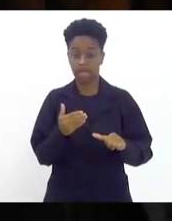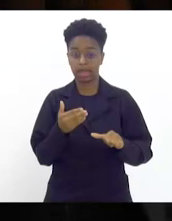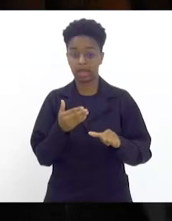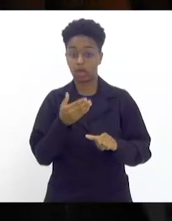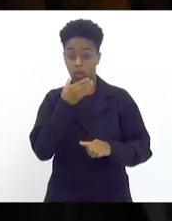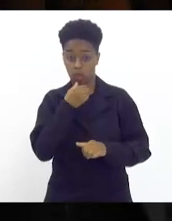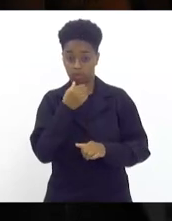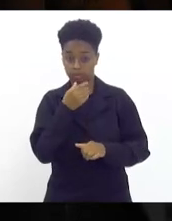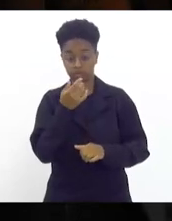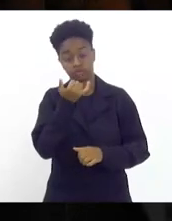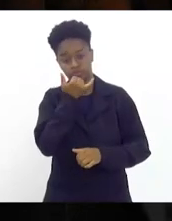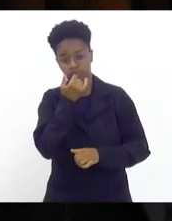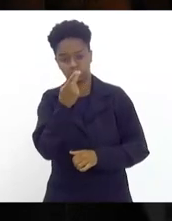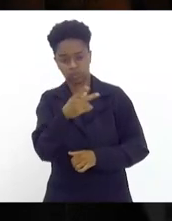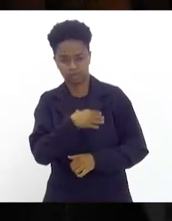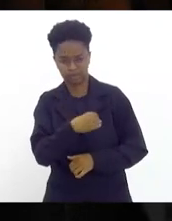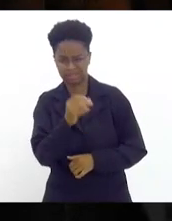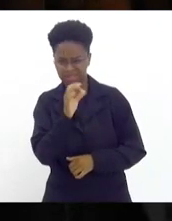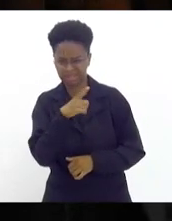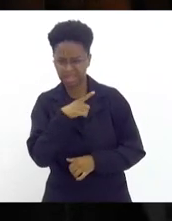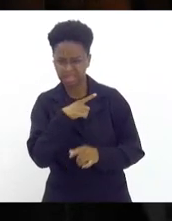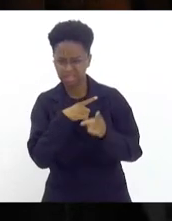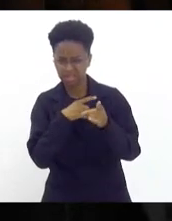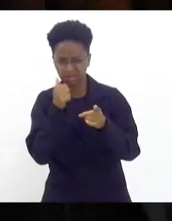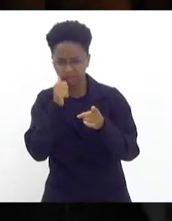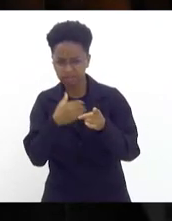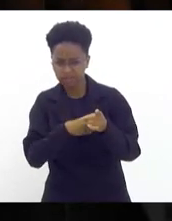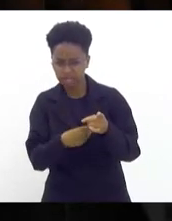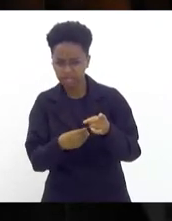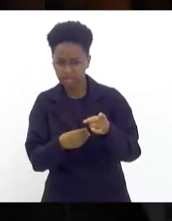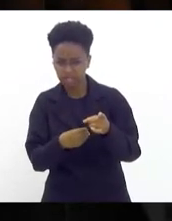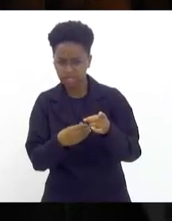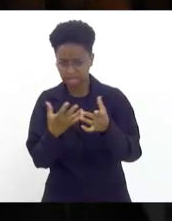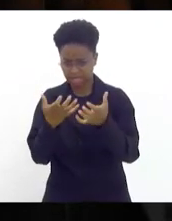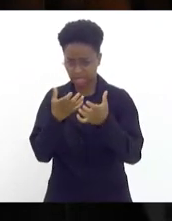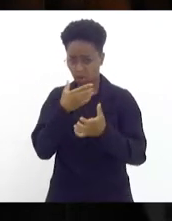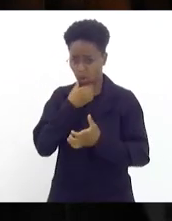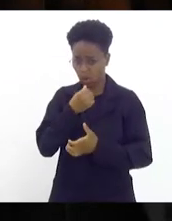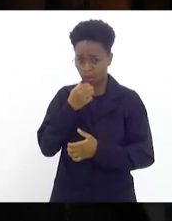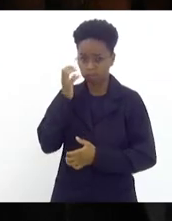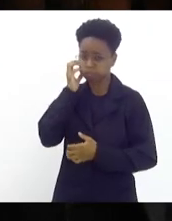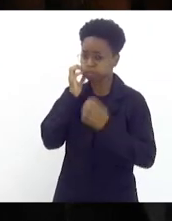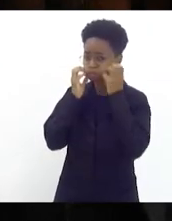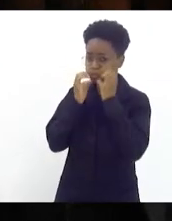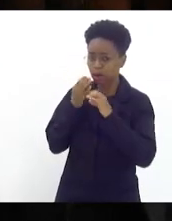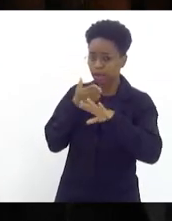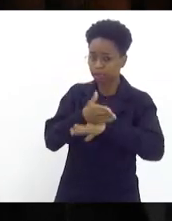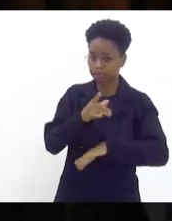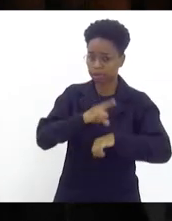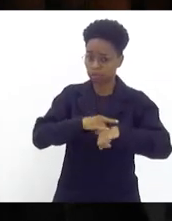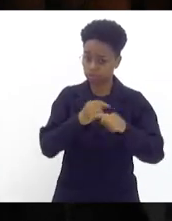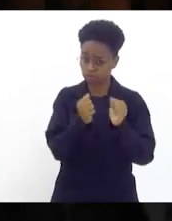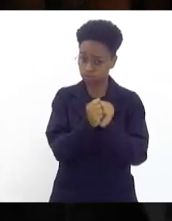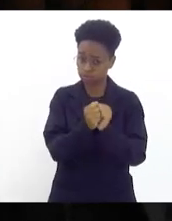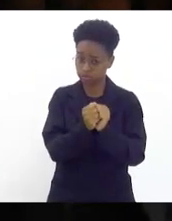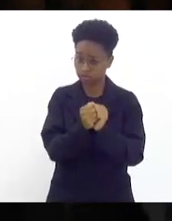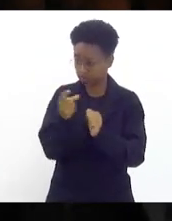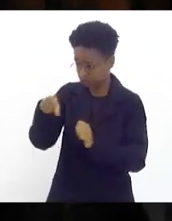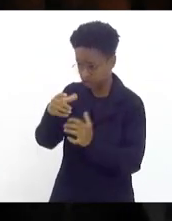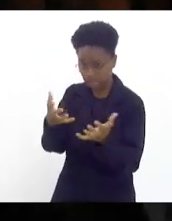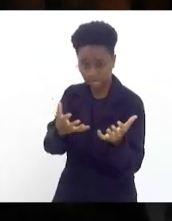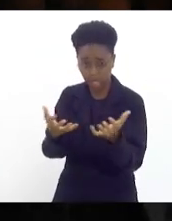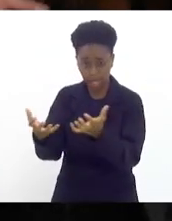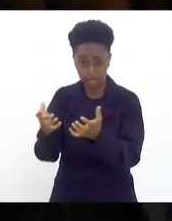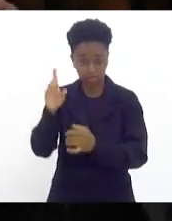na sua filha perdão você tem a filha você gostaria de um barbudo no banheiro com ela Alguém gostaria aí